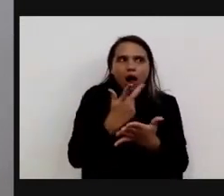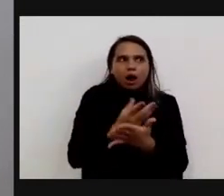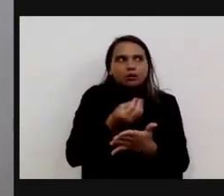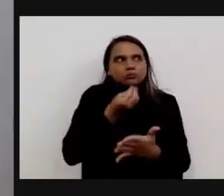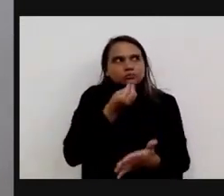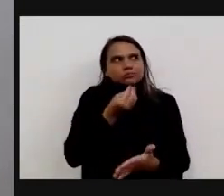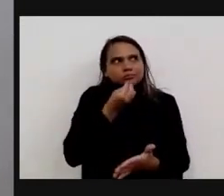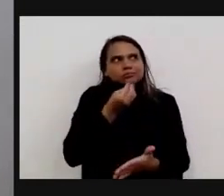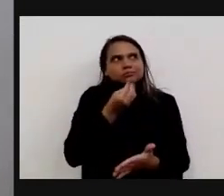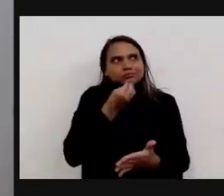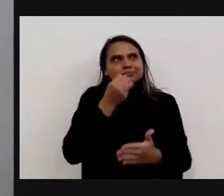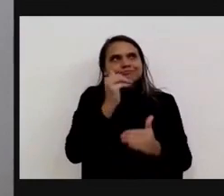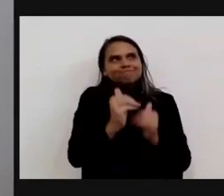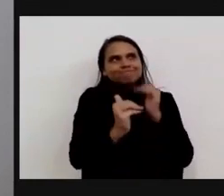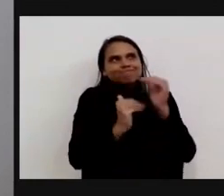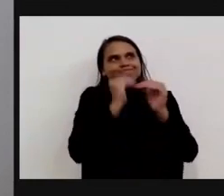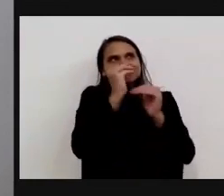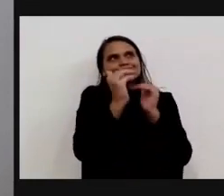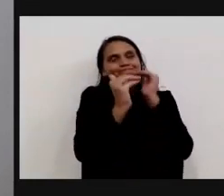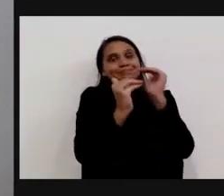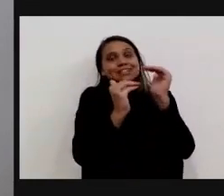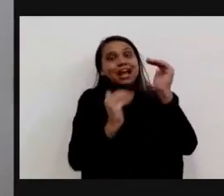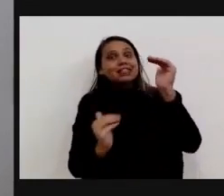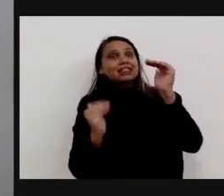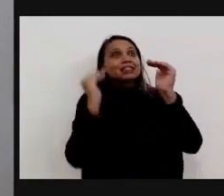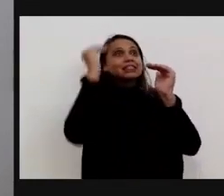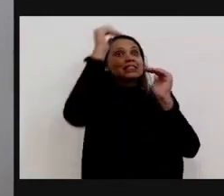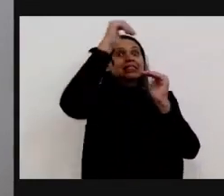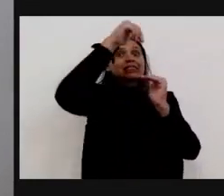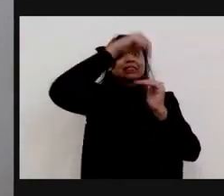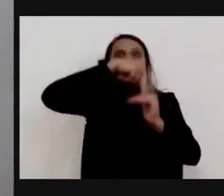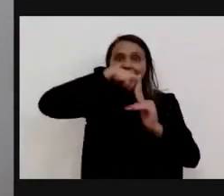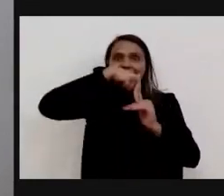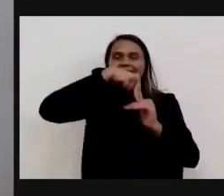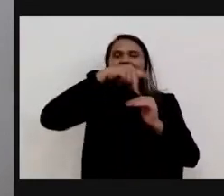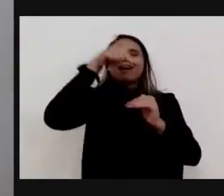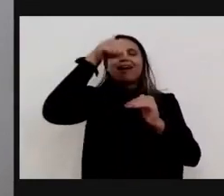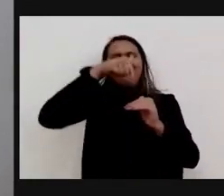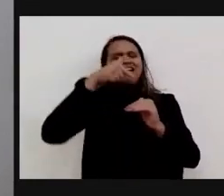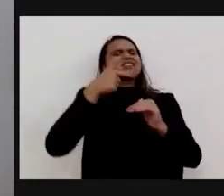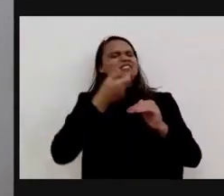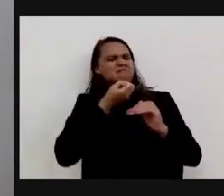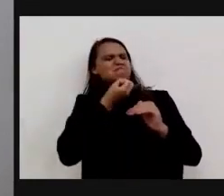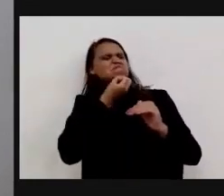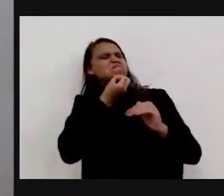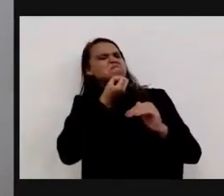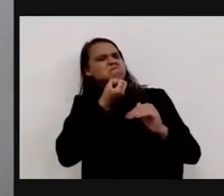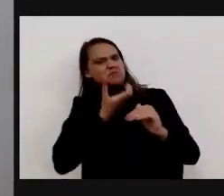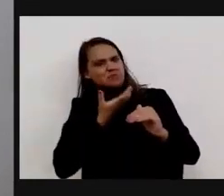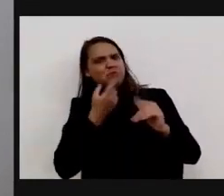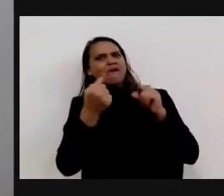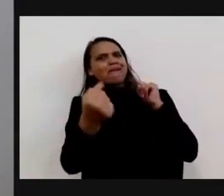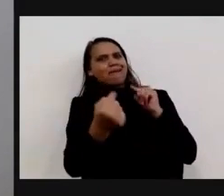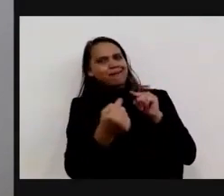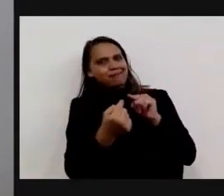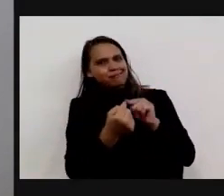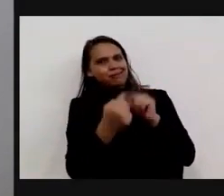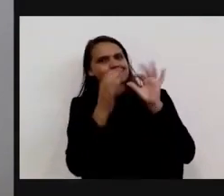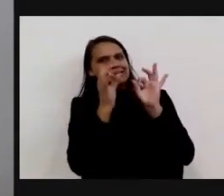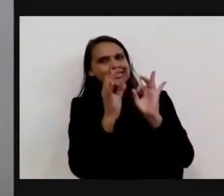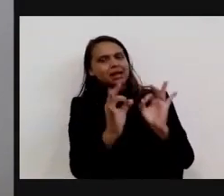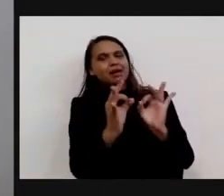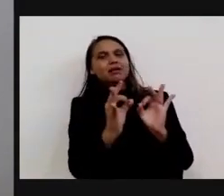E terá reiterar reiterar até que a gente chega numa que fala nossa isso aqui poxa é super promissor faz sentido e tal